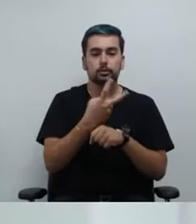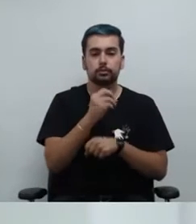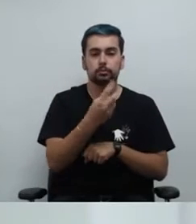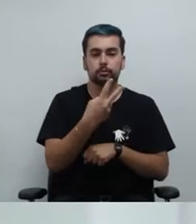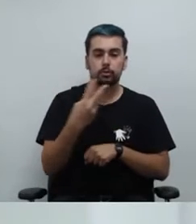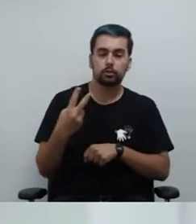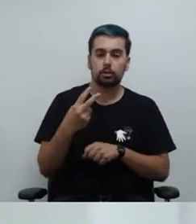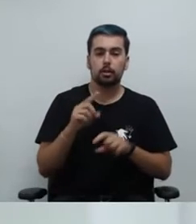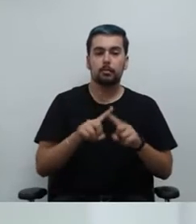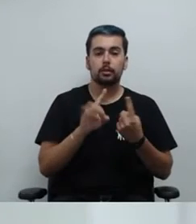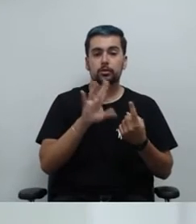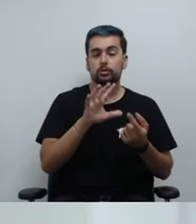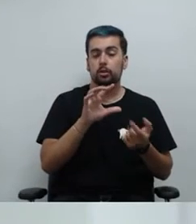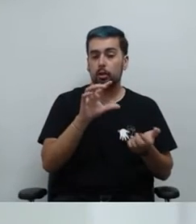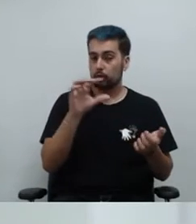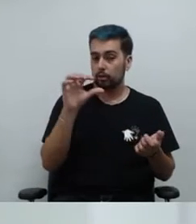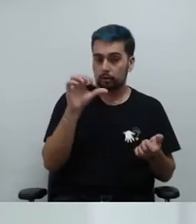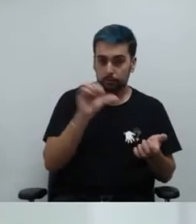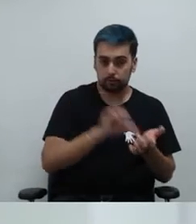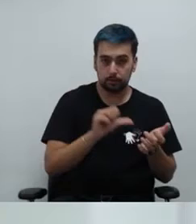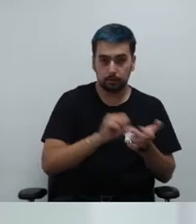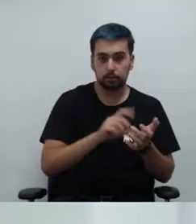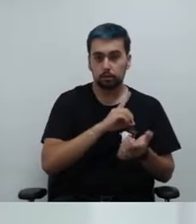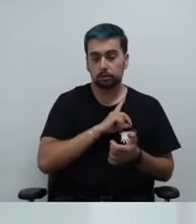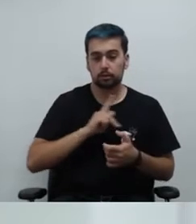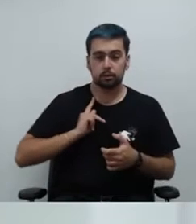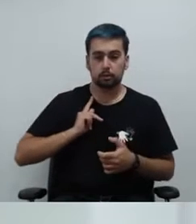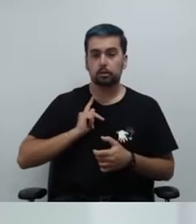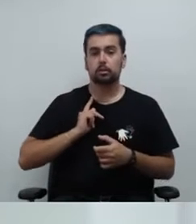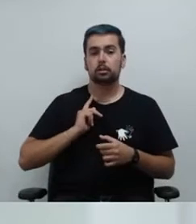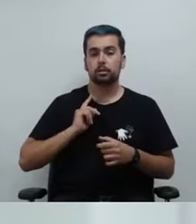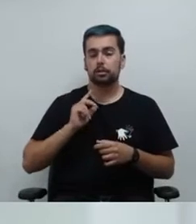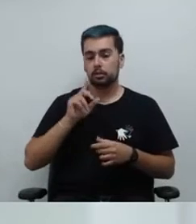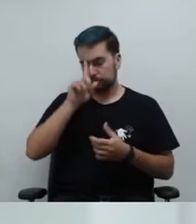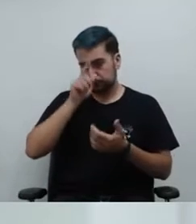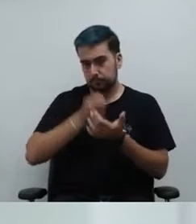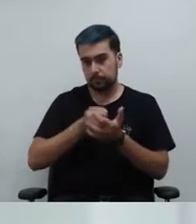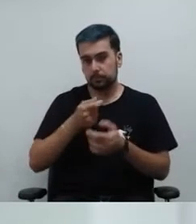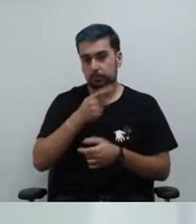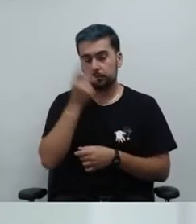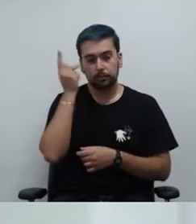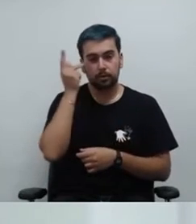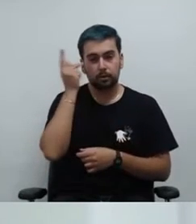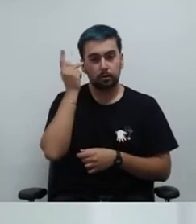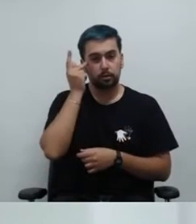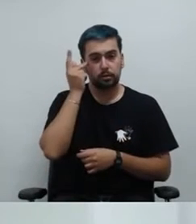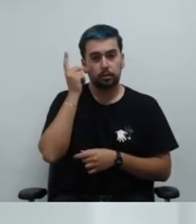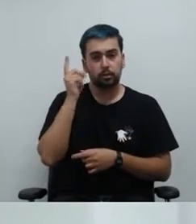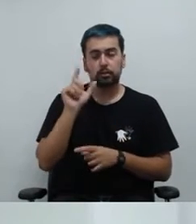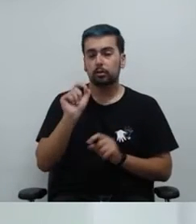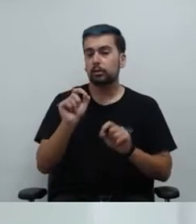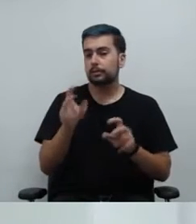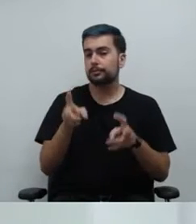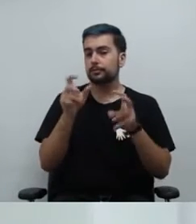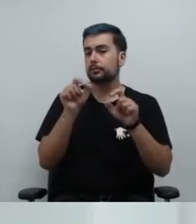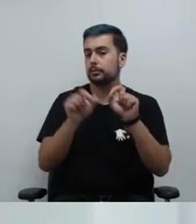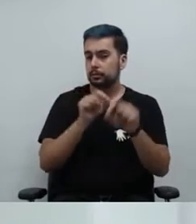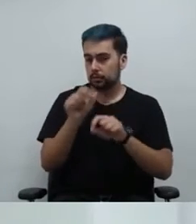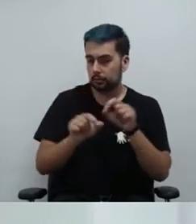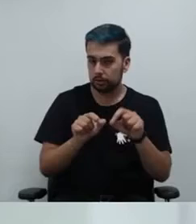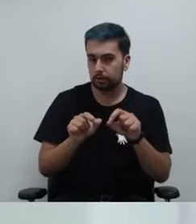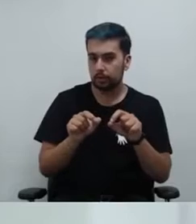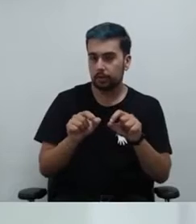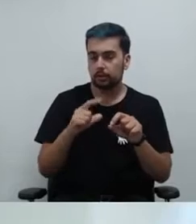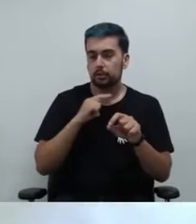da Defensoria Pública em 13,7% das comarcas paulistas. O que se verifica, então, é